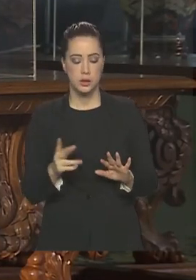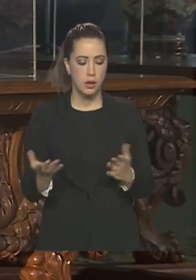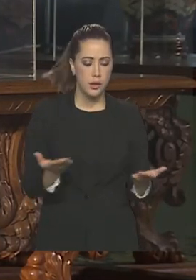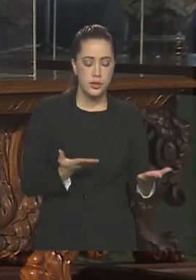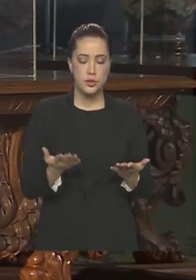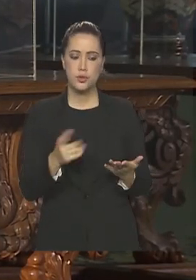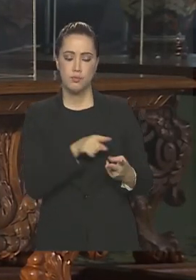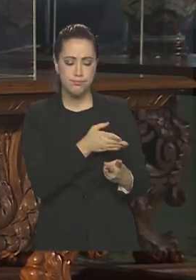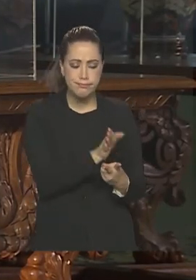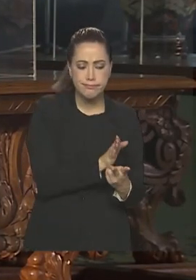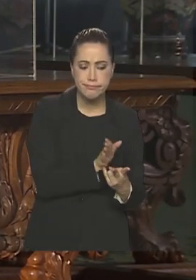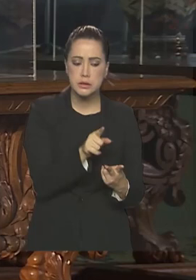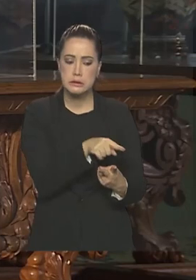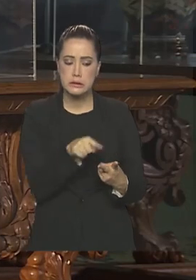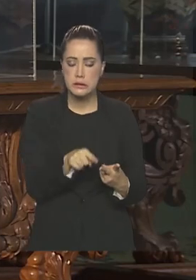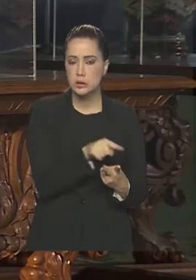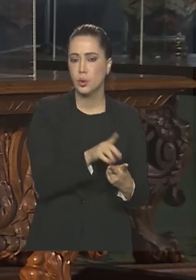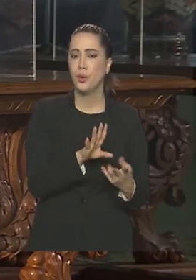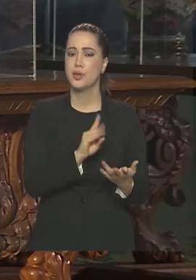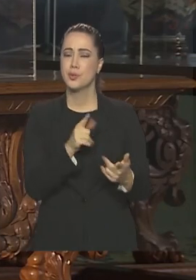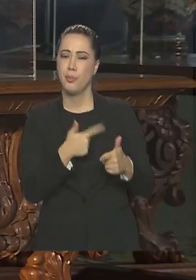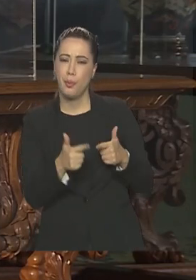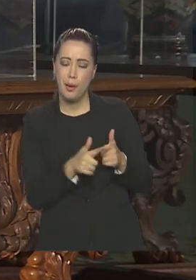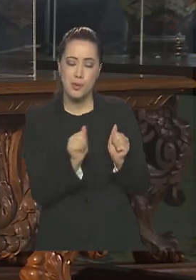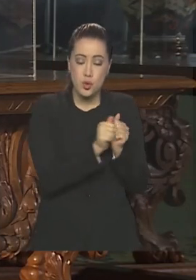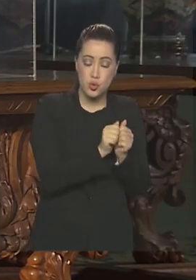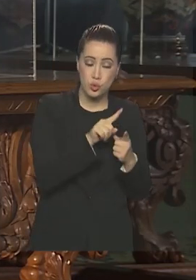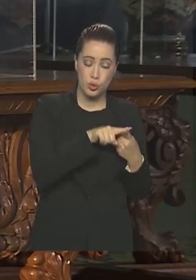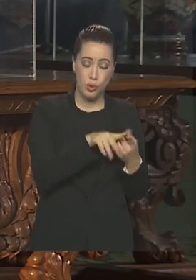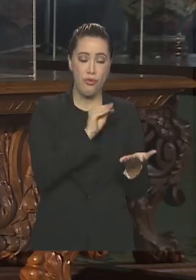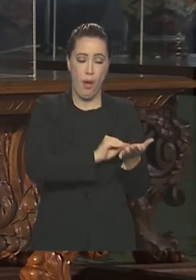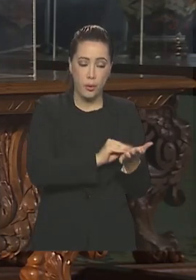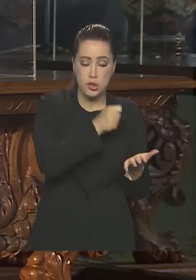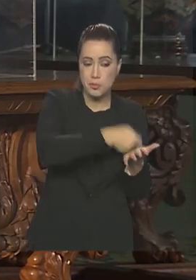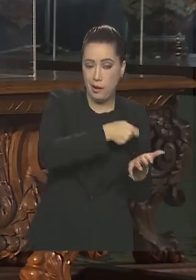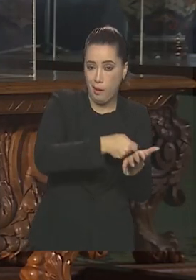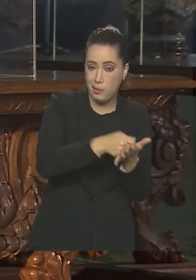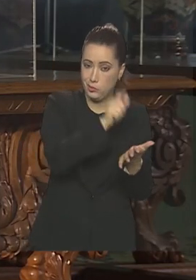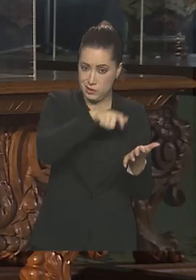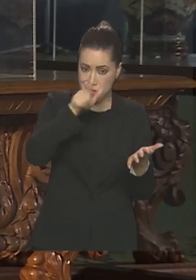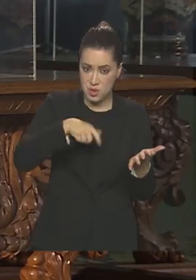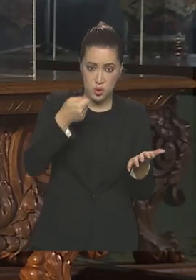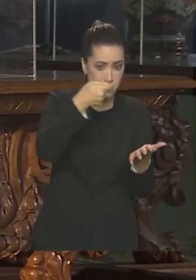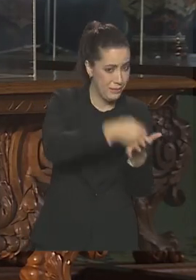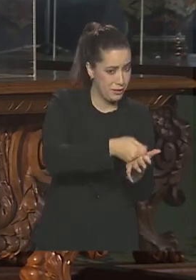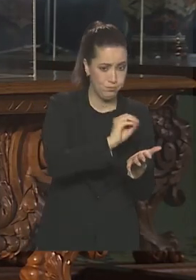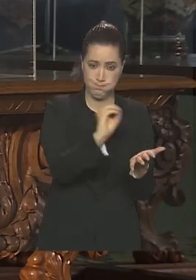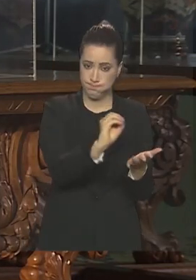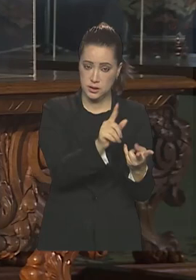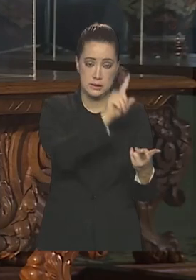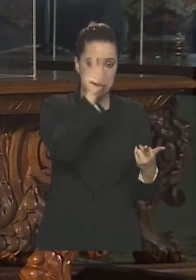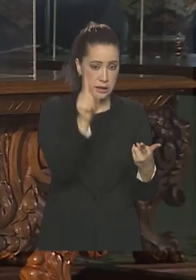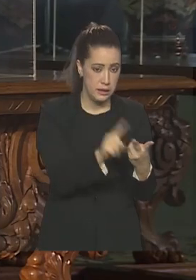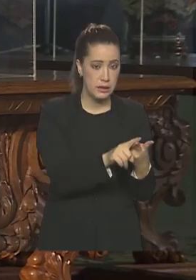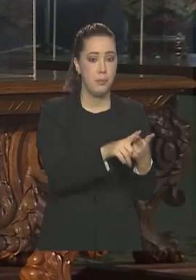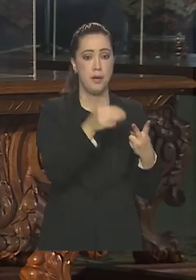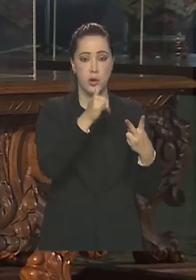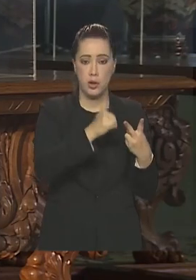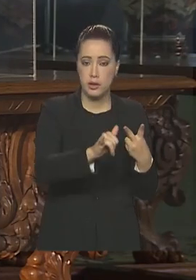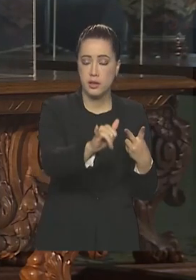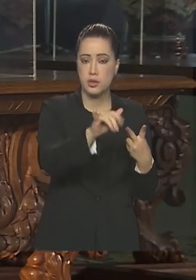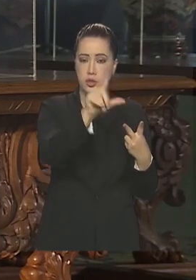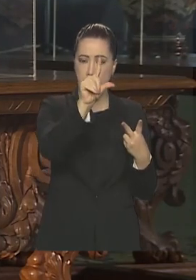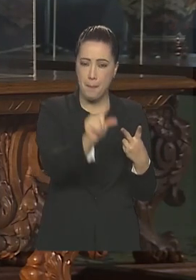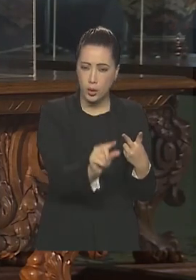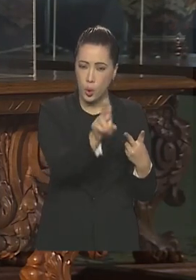esses dois efeitos combinados de aumento de inadimplência e redução de mercado, o governo entendeu que deveria agir para garantir